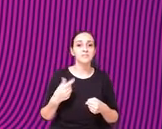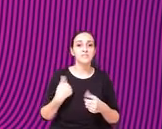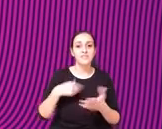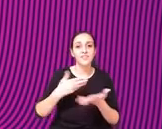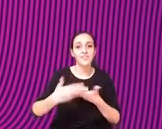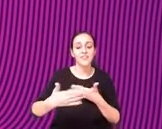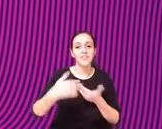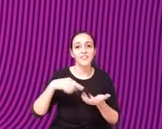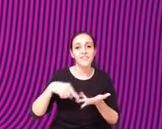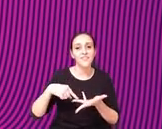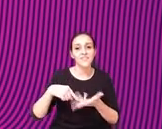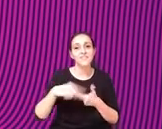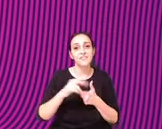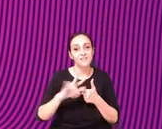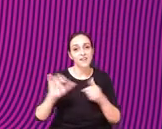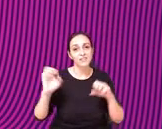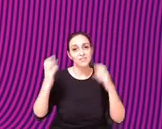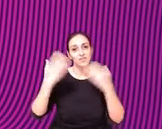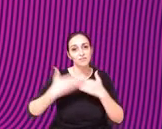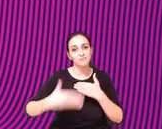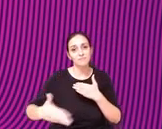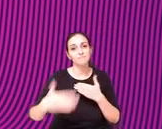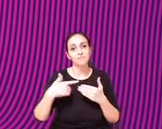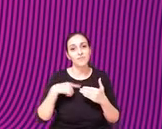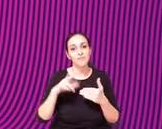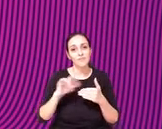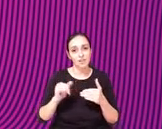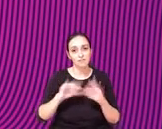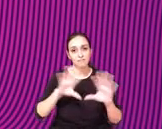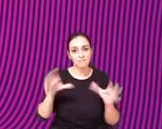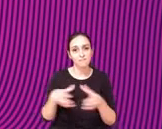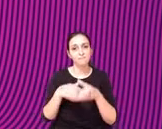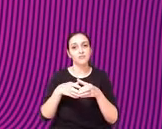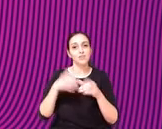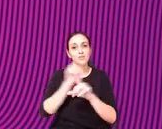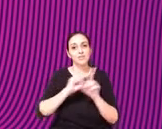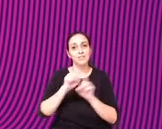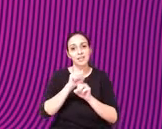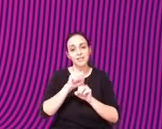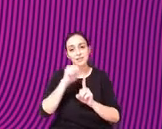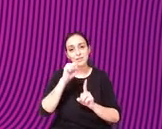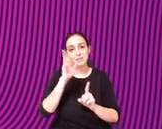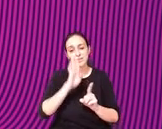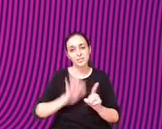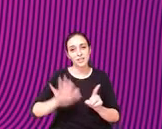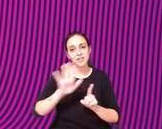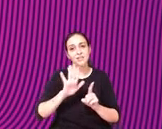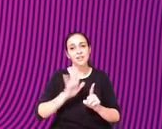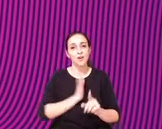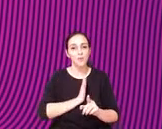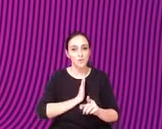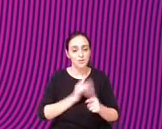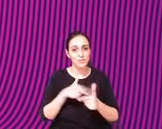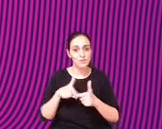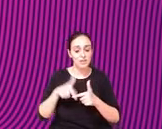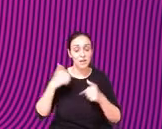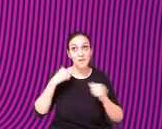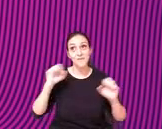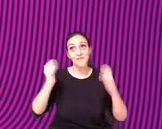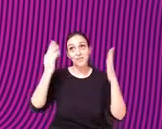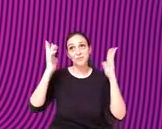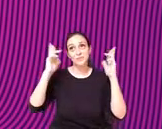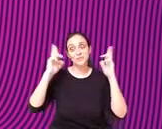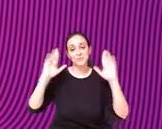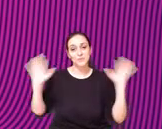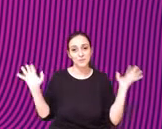ser em conjunto com a Sociedade Brasileira de Cardiologia e esperamos ter todos vós presentes neste grande evento, neste grande